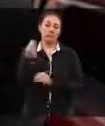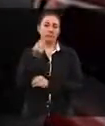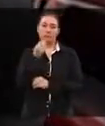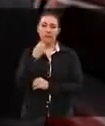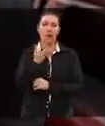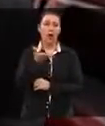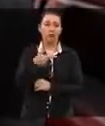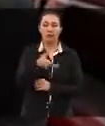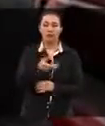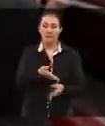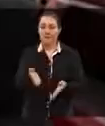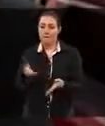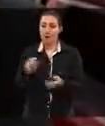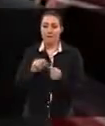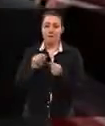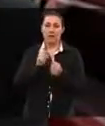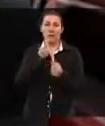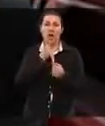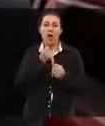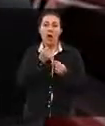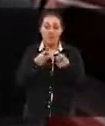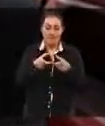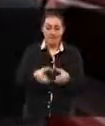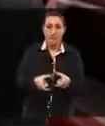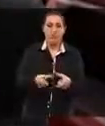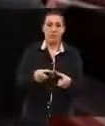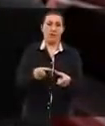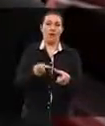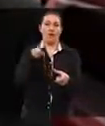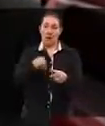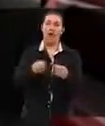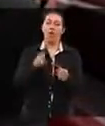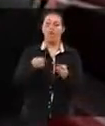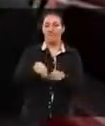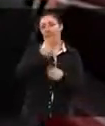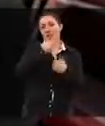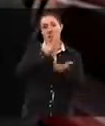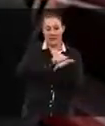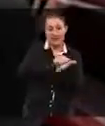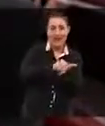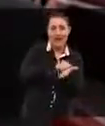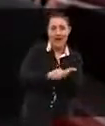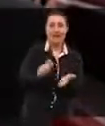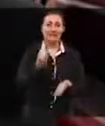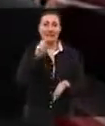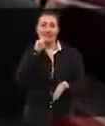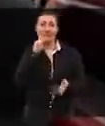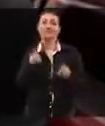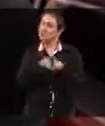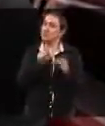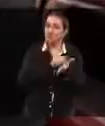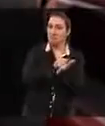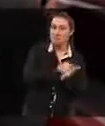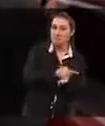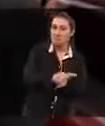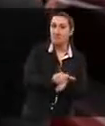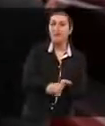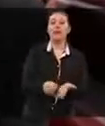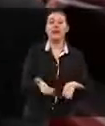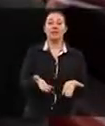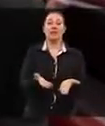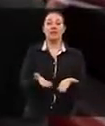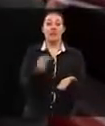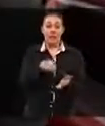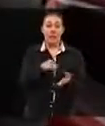assim, obviamente que se você for fazer uma beterraba, sempre melhor você fazer uma beterrabinha ralada, uma cenourinha ralada, você vai estar